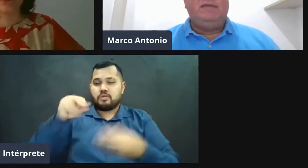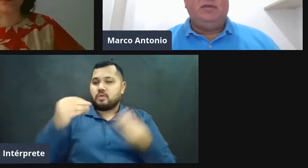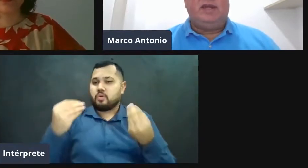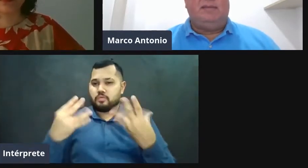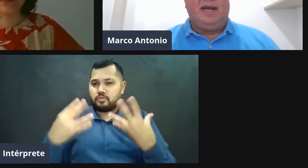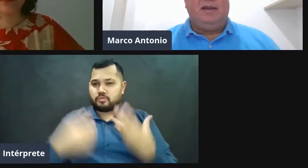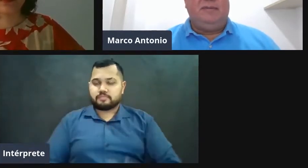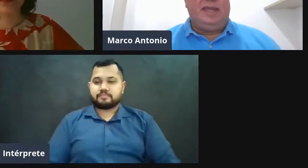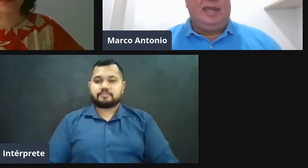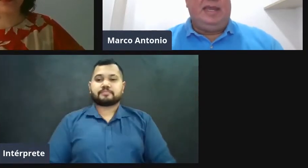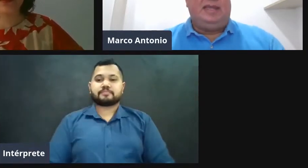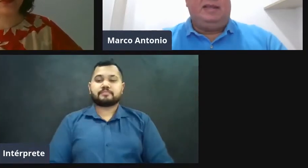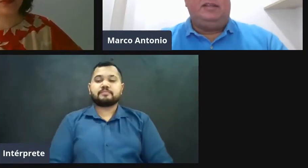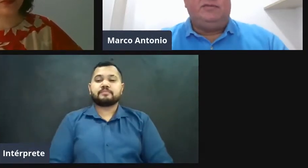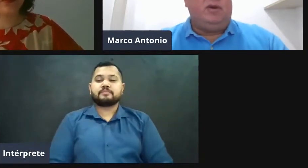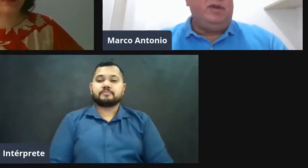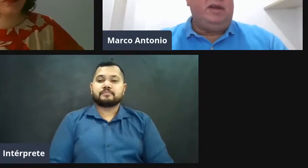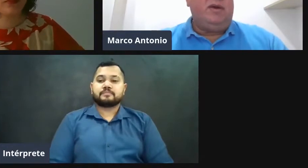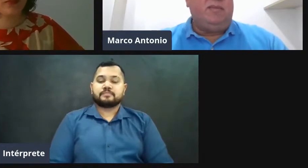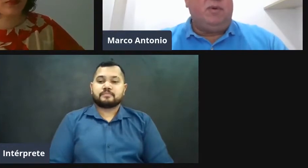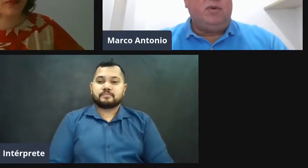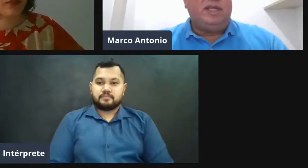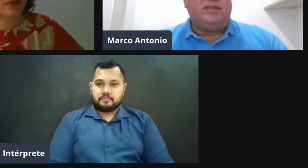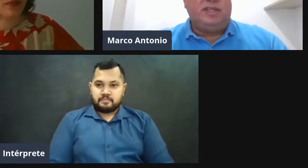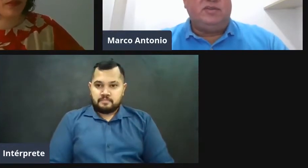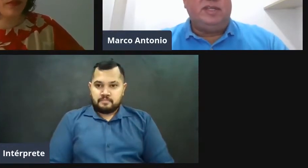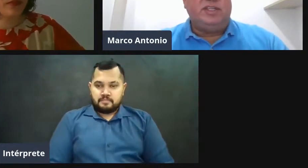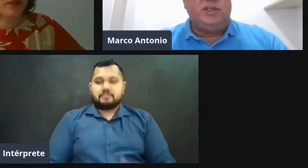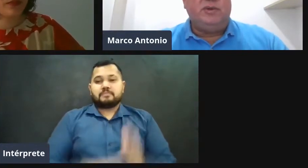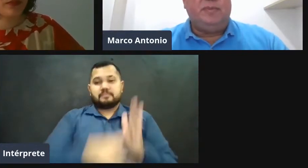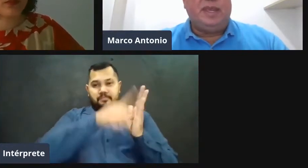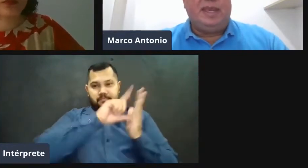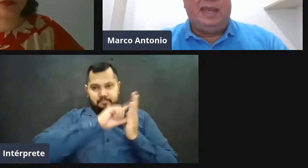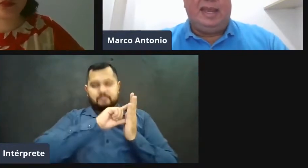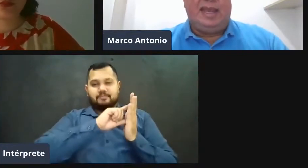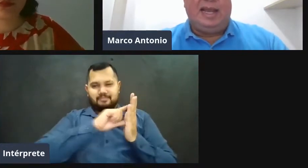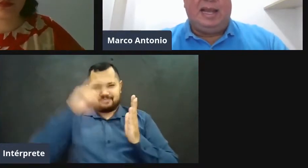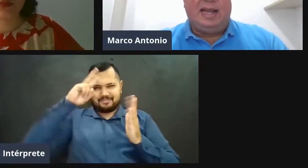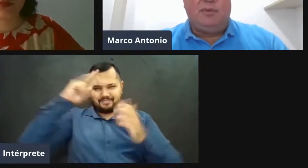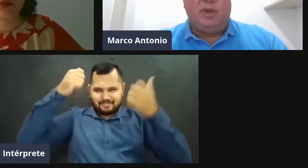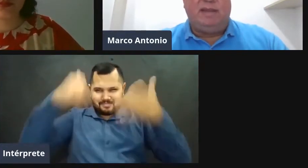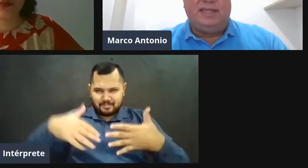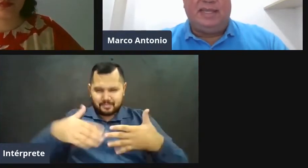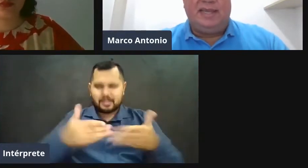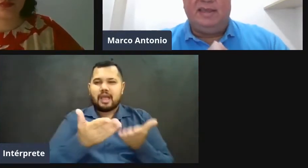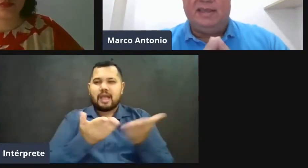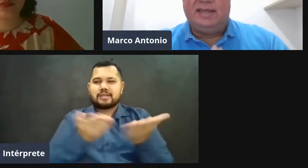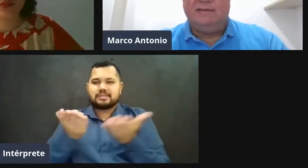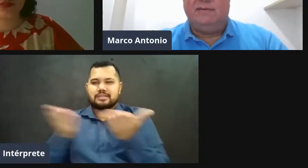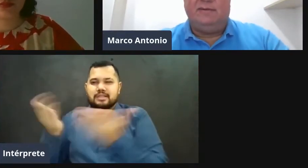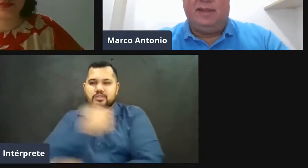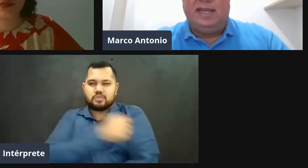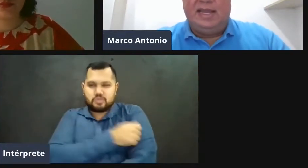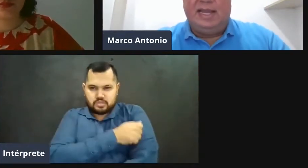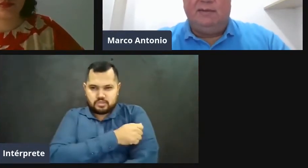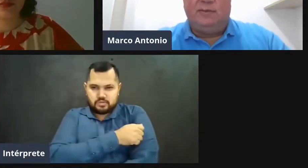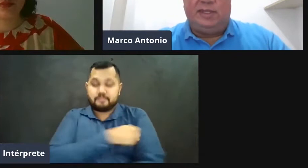Então, a universidade tem que fazer um trabalho. A gente falou ainda agora há pouco da assistência estudantil. A PROEG vai ter